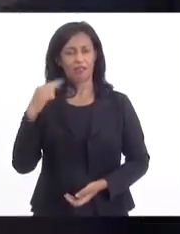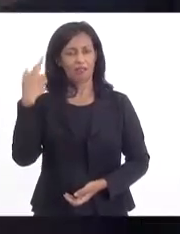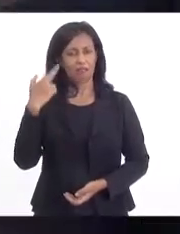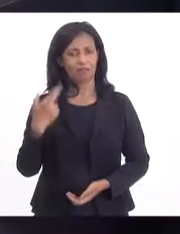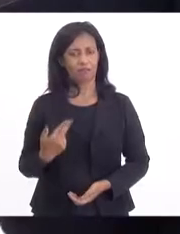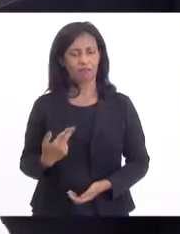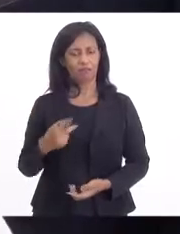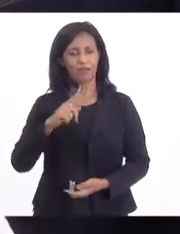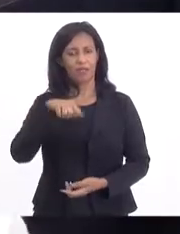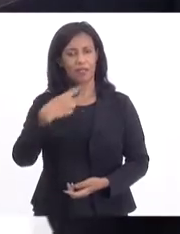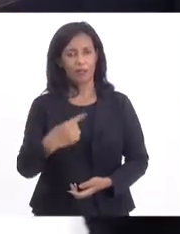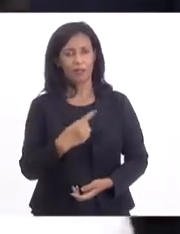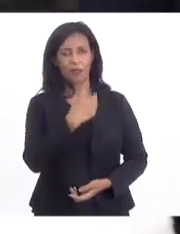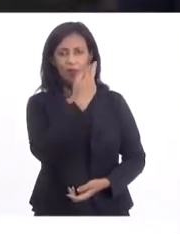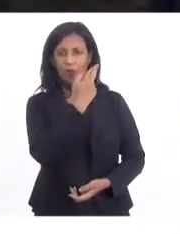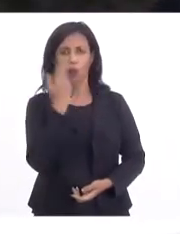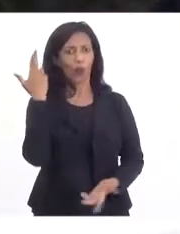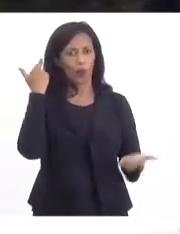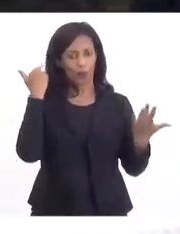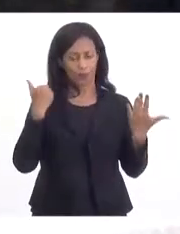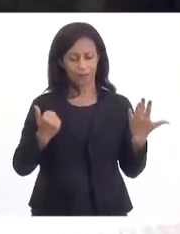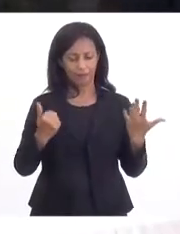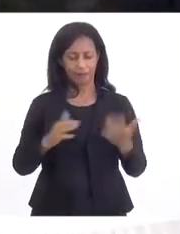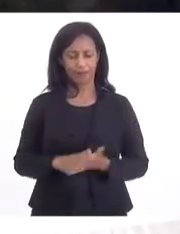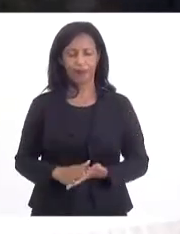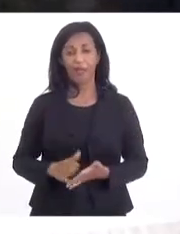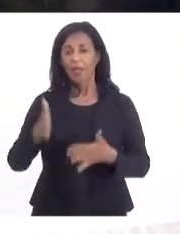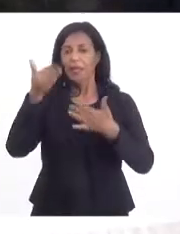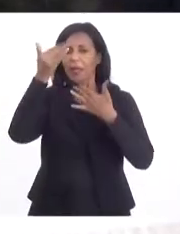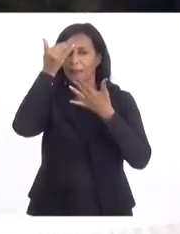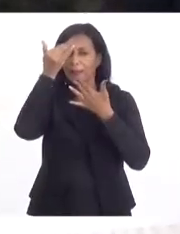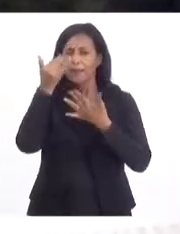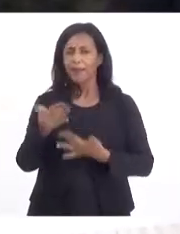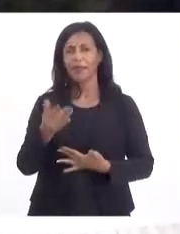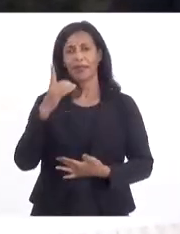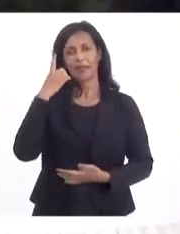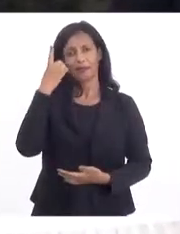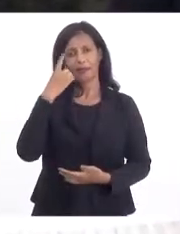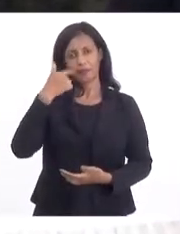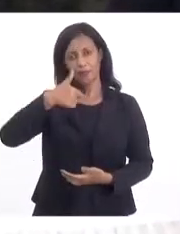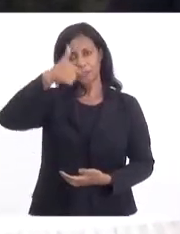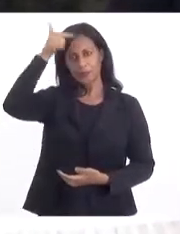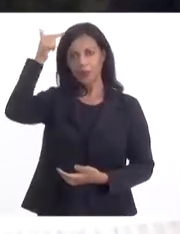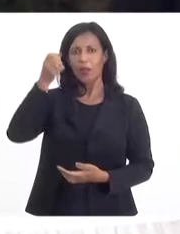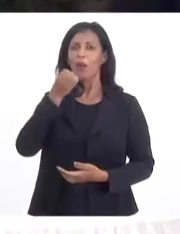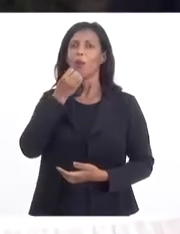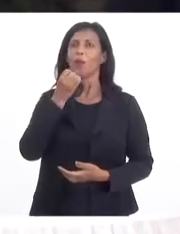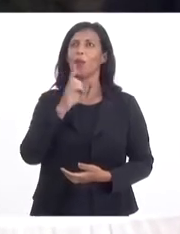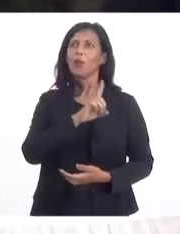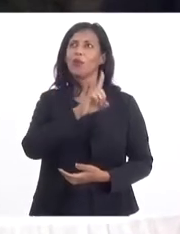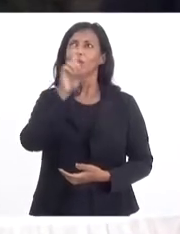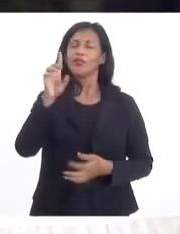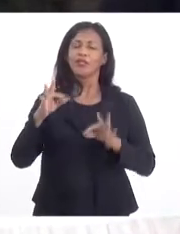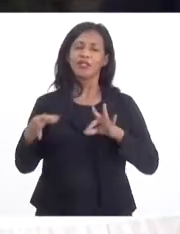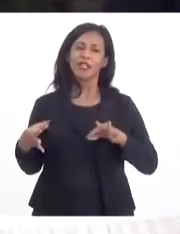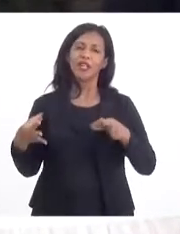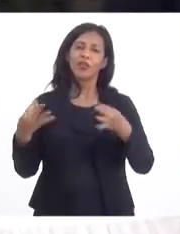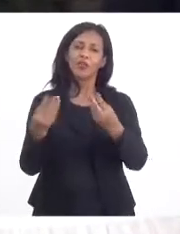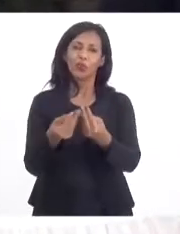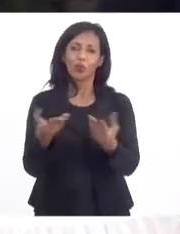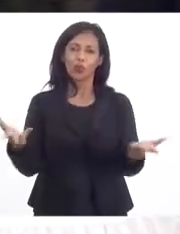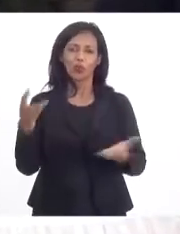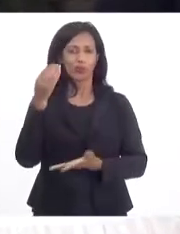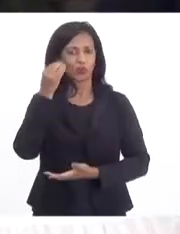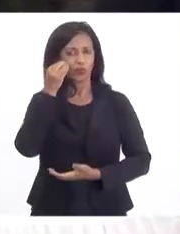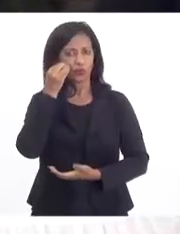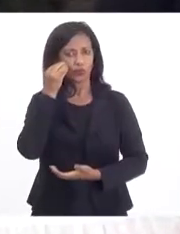Coelho. Muito obrigada, deputado Luiz Paulo. Bom dia a todos e a todas que nos assistem.